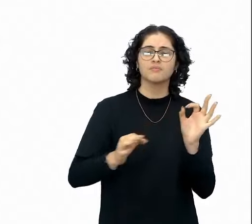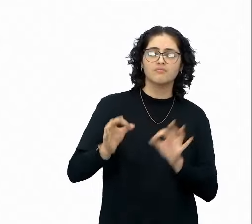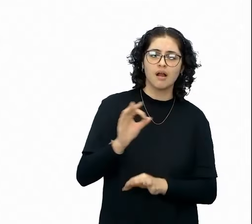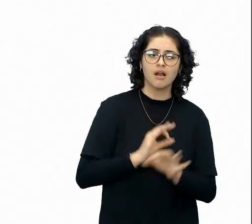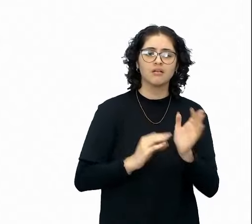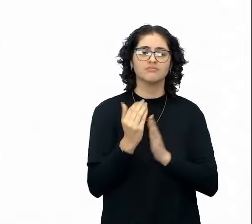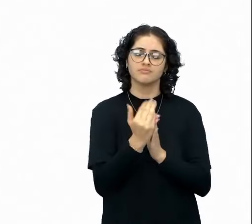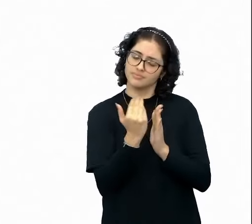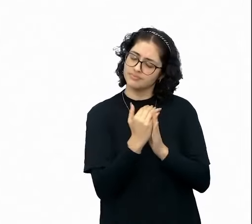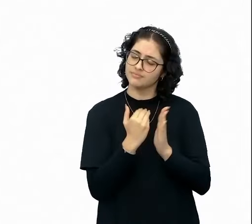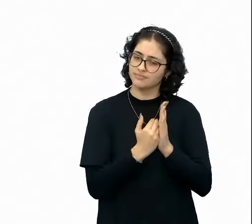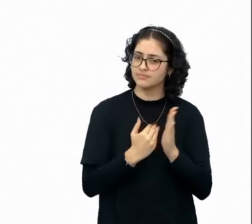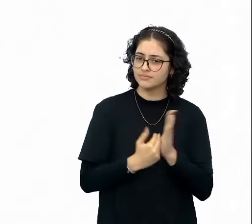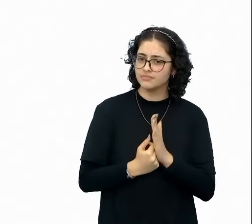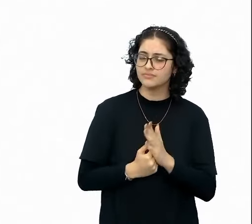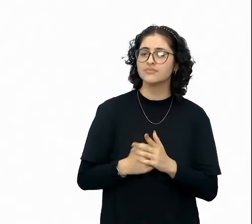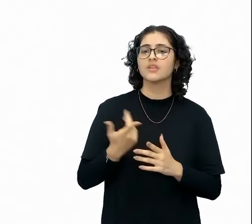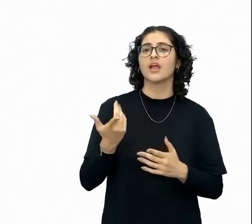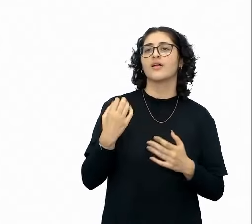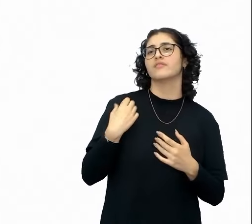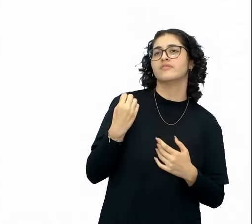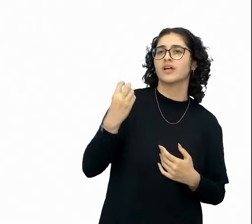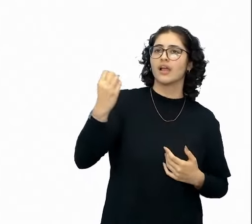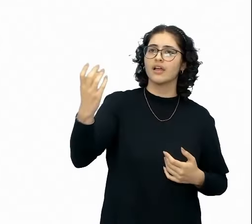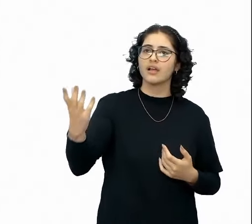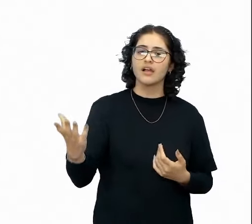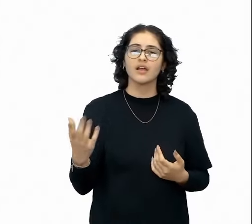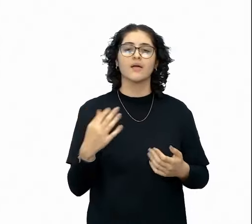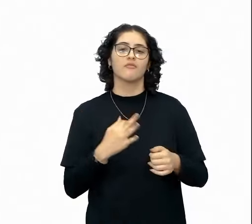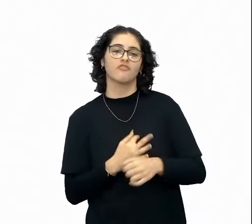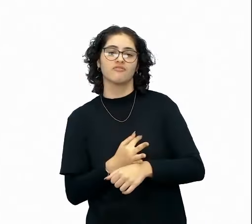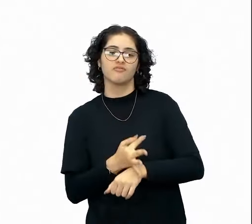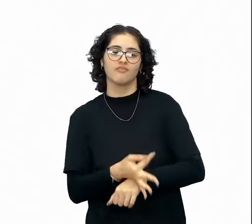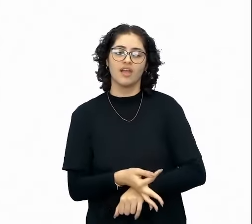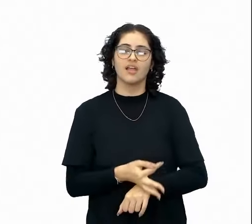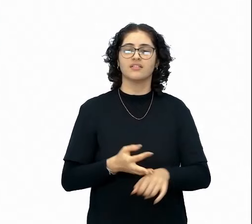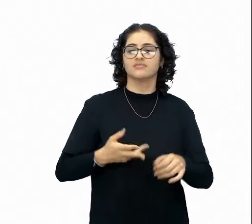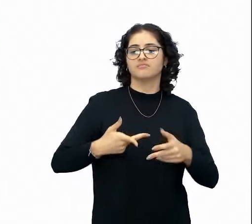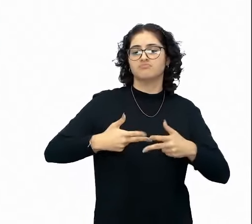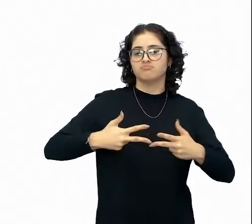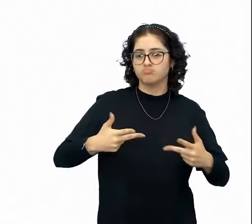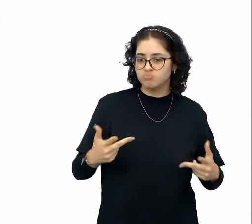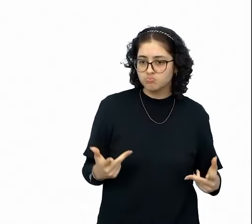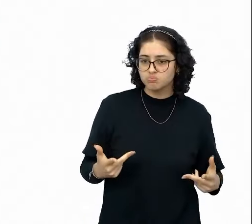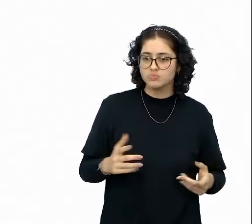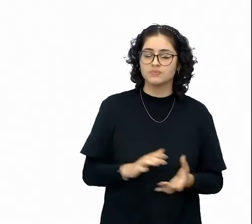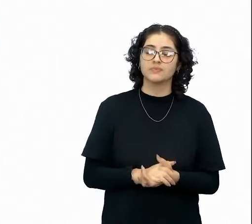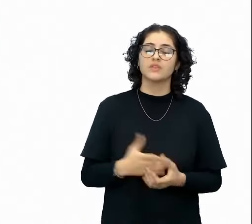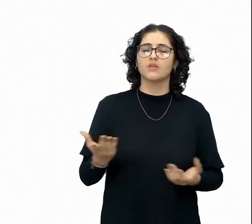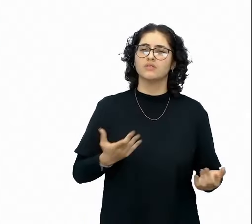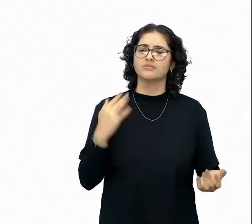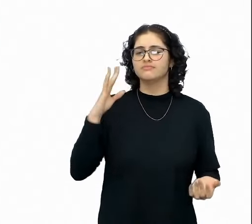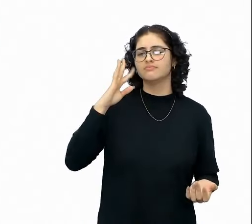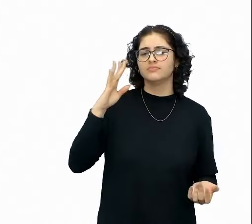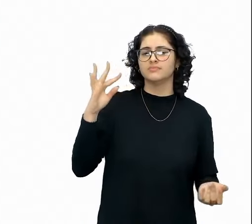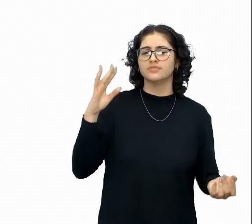passo a passo daquela viagem, das minhas férias, né? Até hoje eu estava pensando, né?